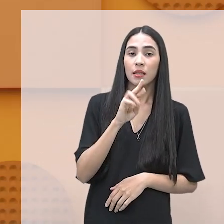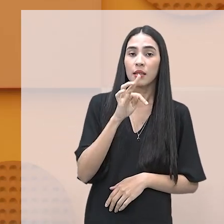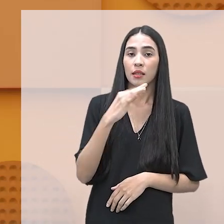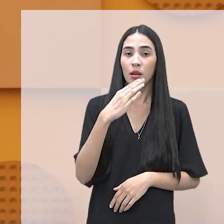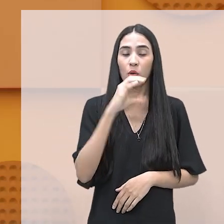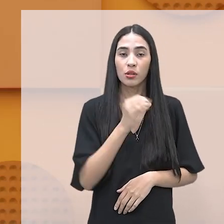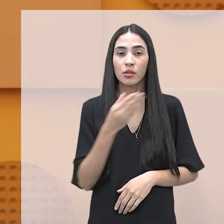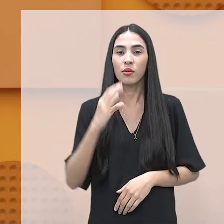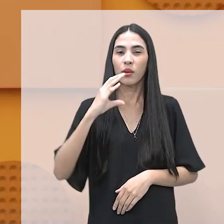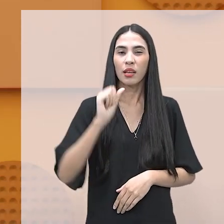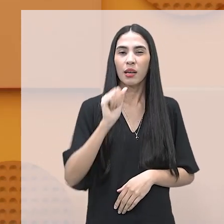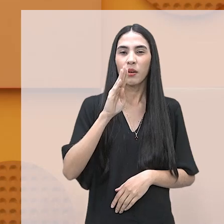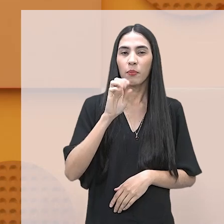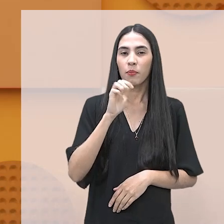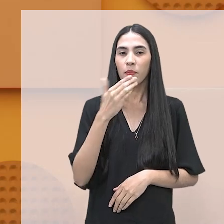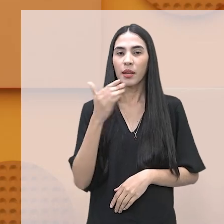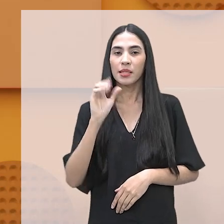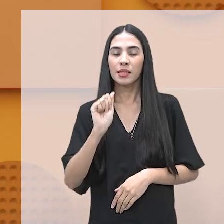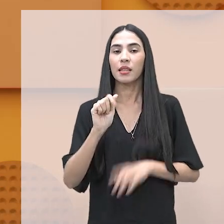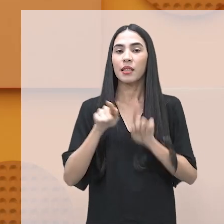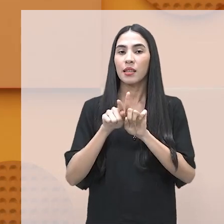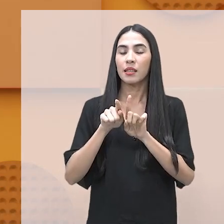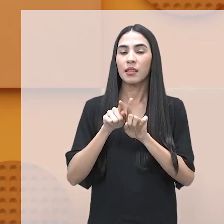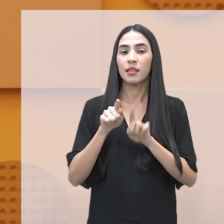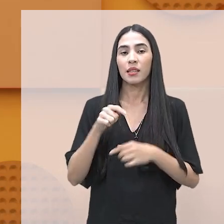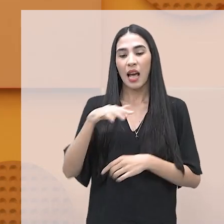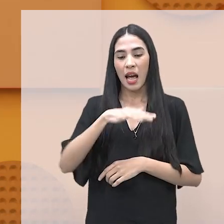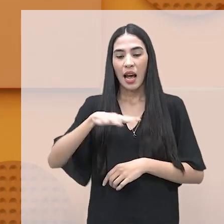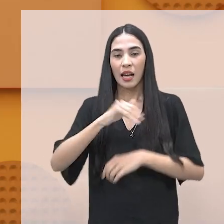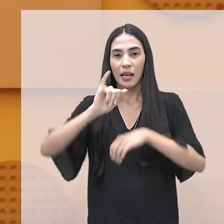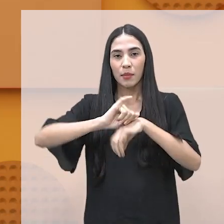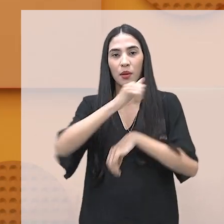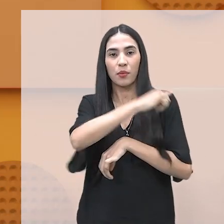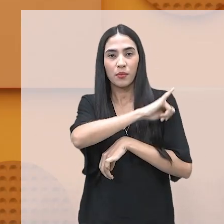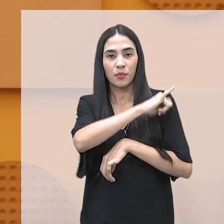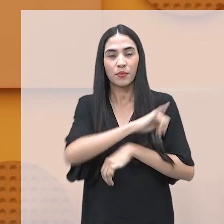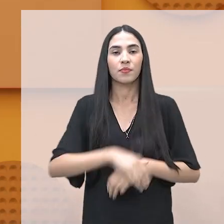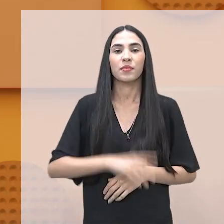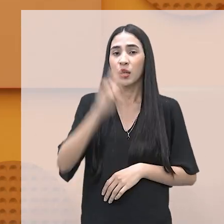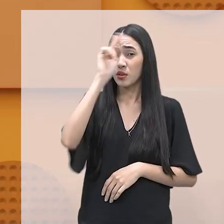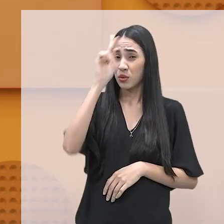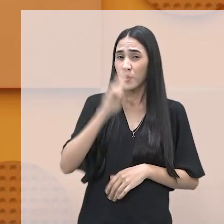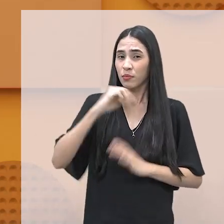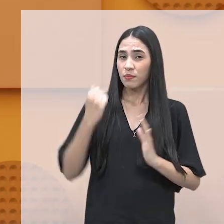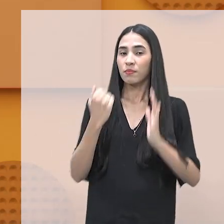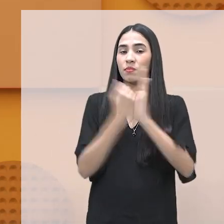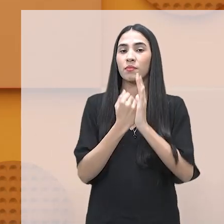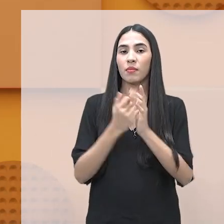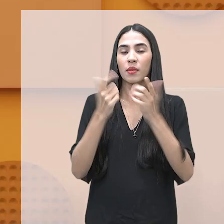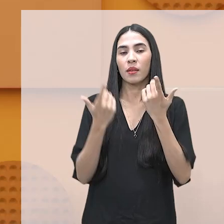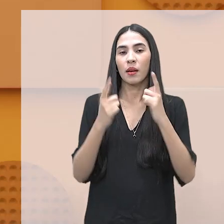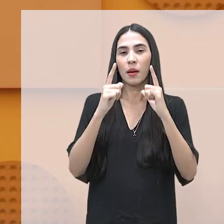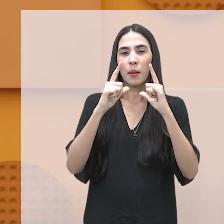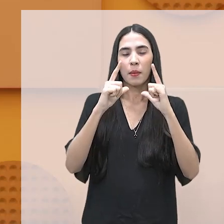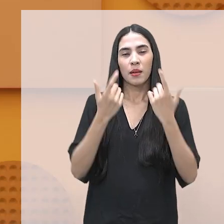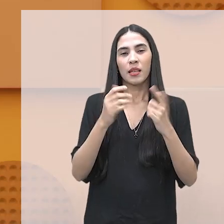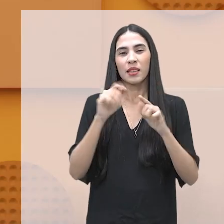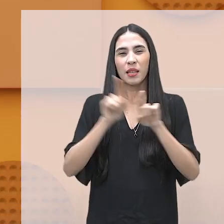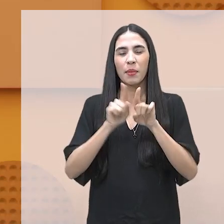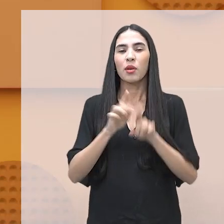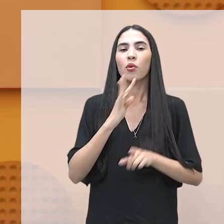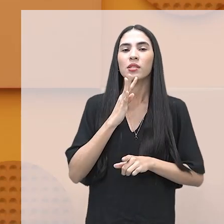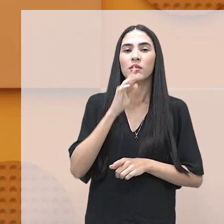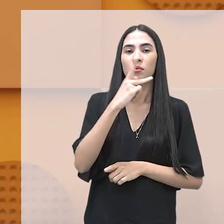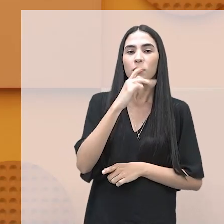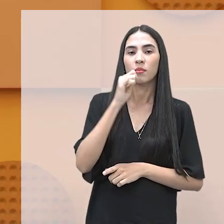Porco, localizado ali no Rio de Janeiro, em uma região que historicamente no Rio de Janeiro é conhecida como Pequena África, justamente por